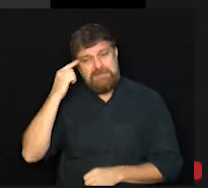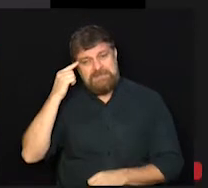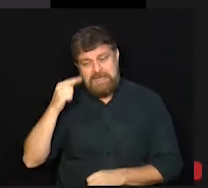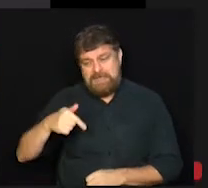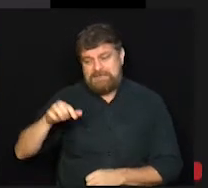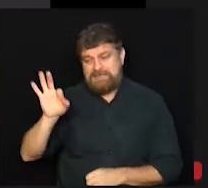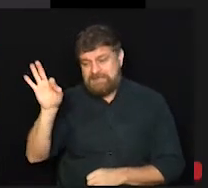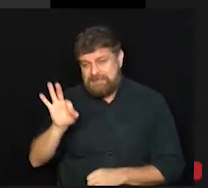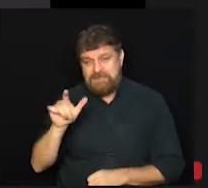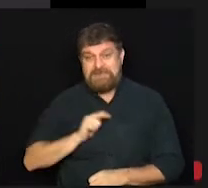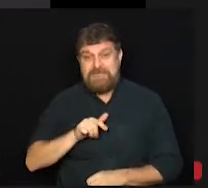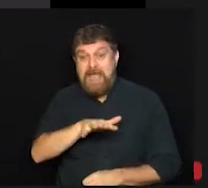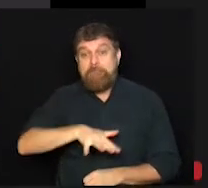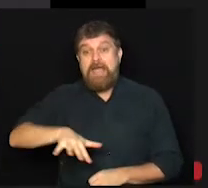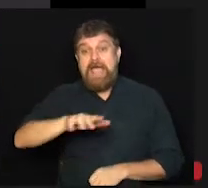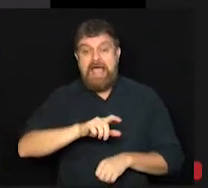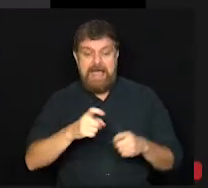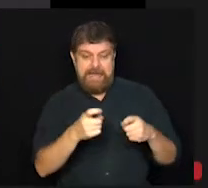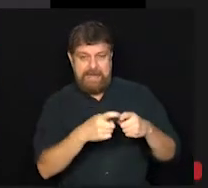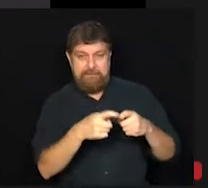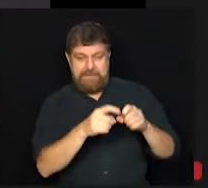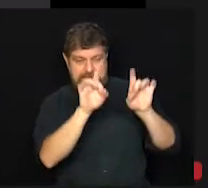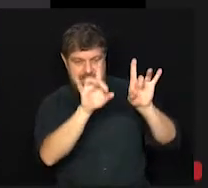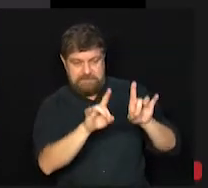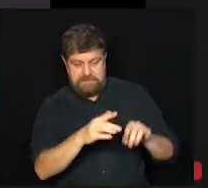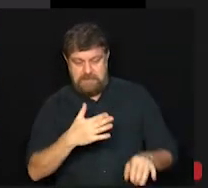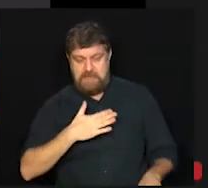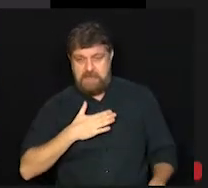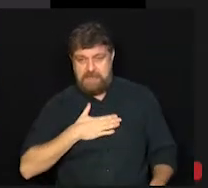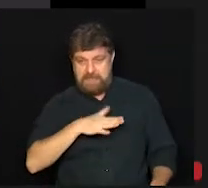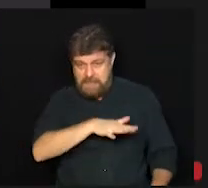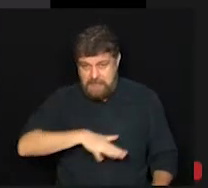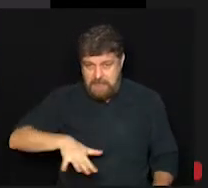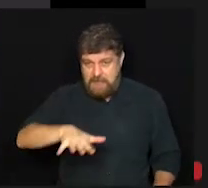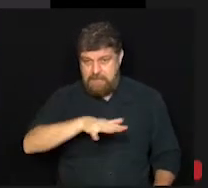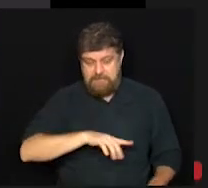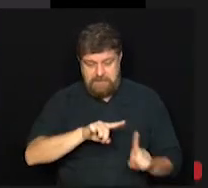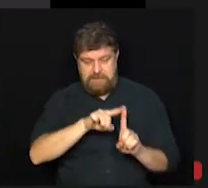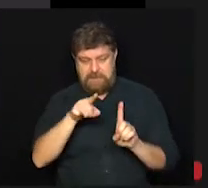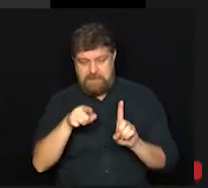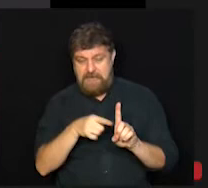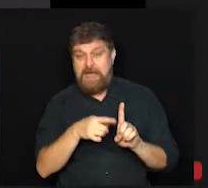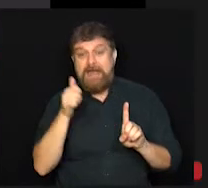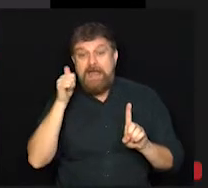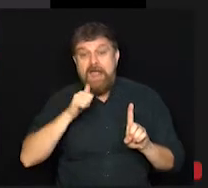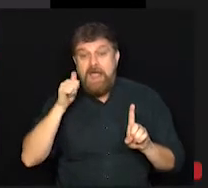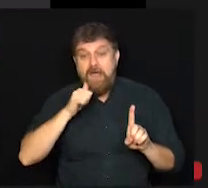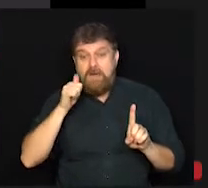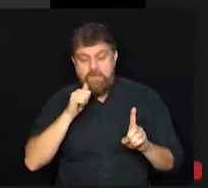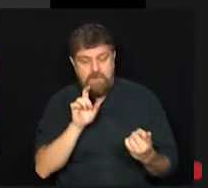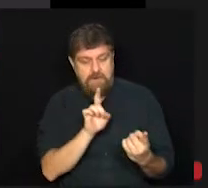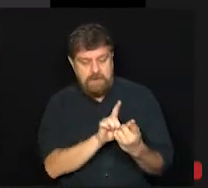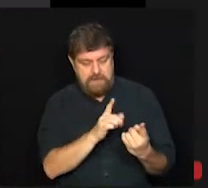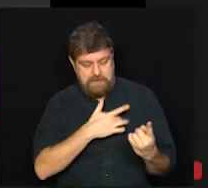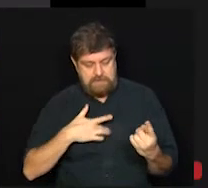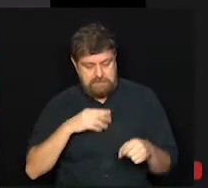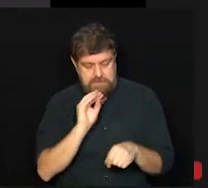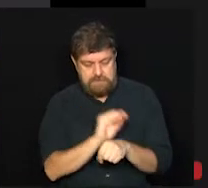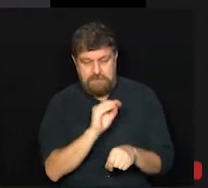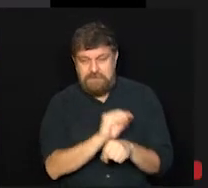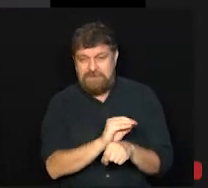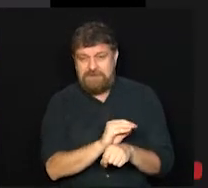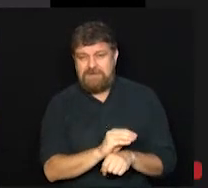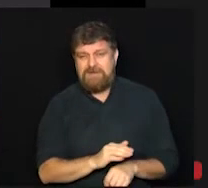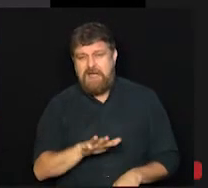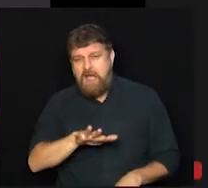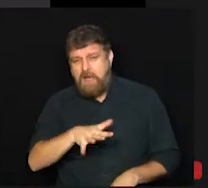é a especialidade que você está falando. Na minha área, o CAISM, né, Centro de Atenção Integral à Saúde da Mulher, um pouco